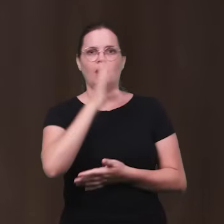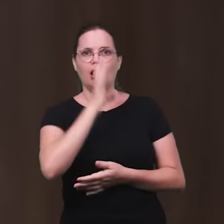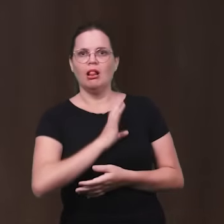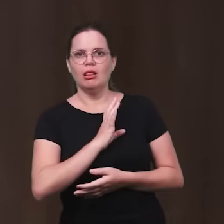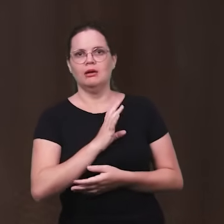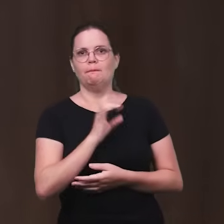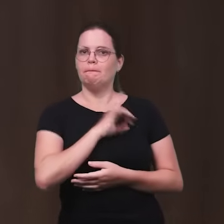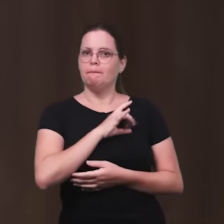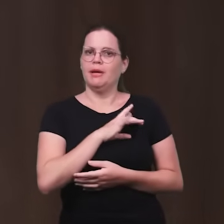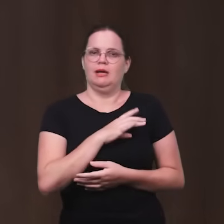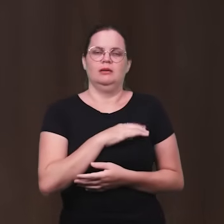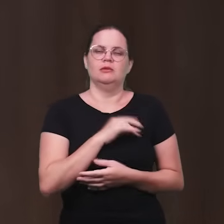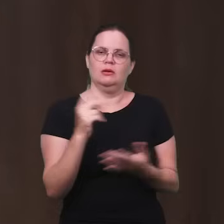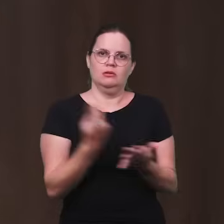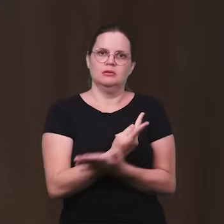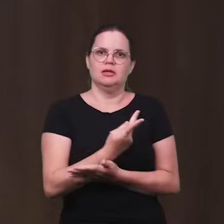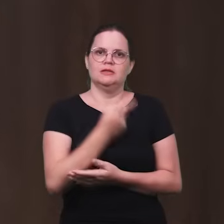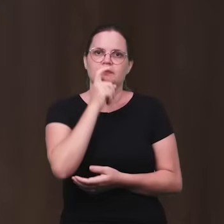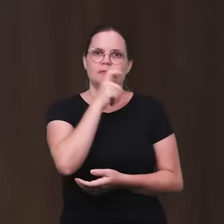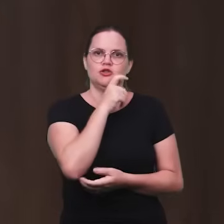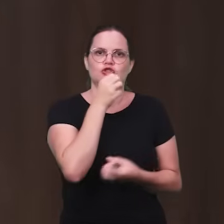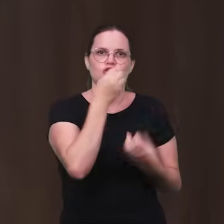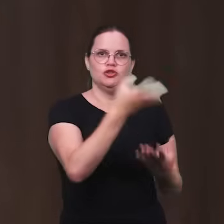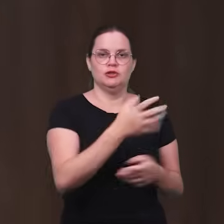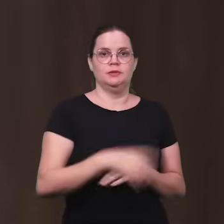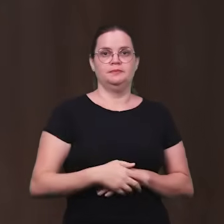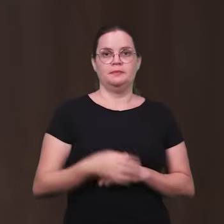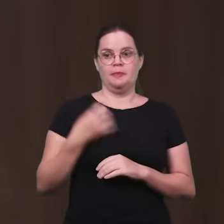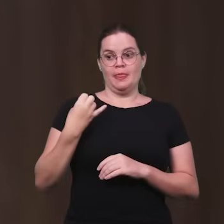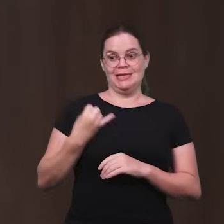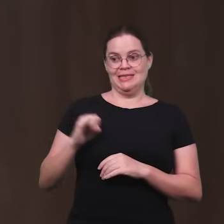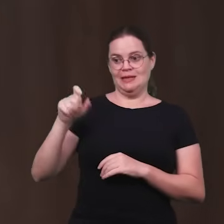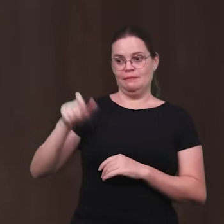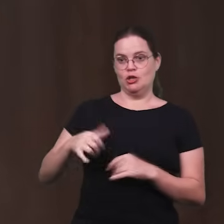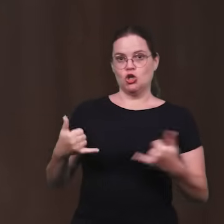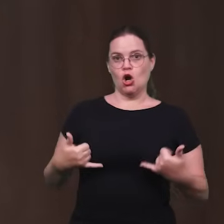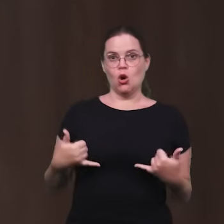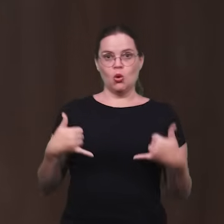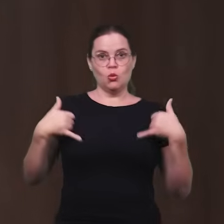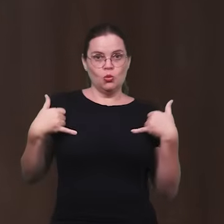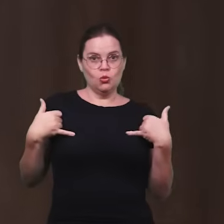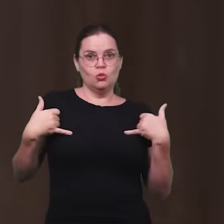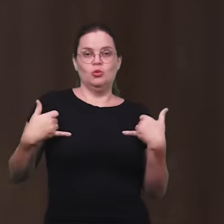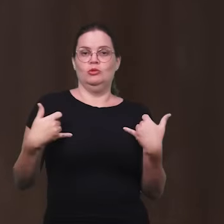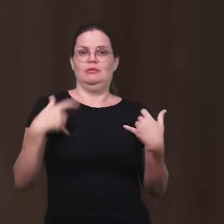Então, veja, aquele que mente por orgulho, por vaidade,